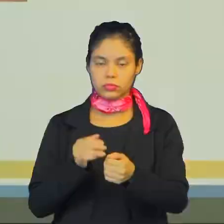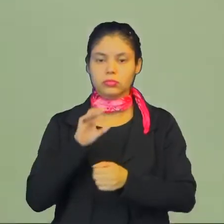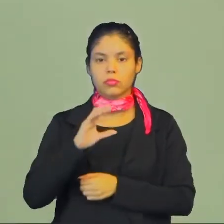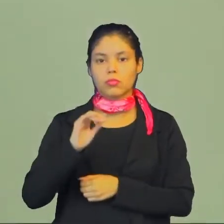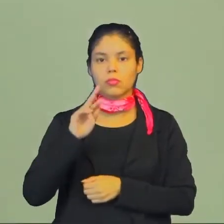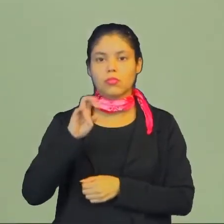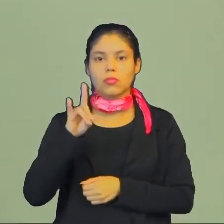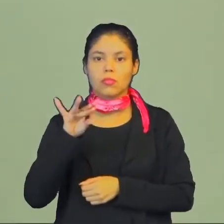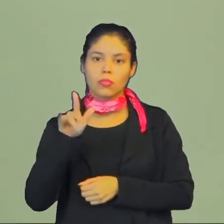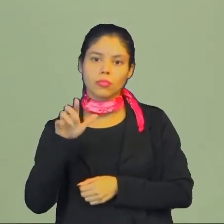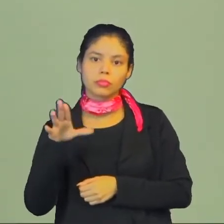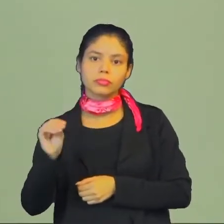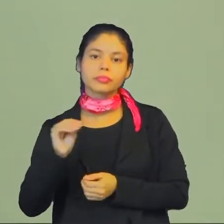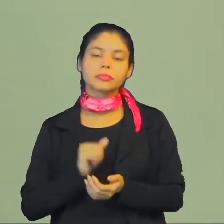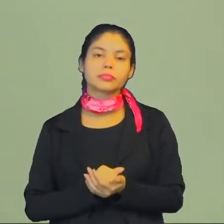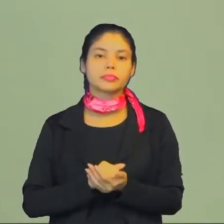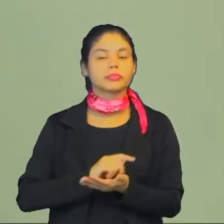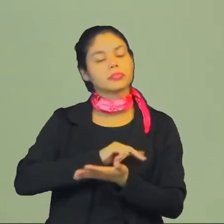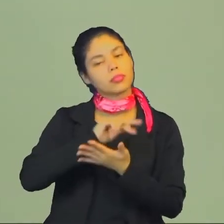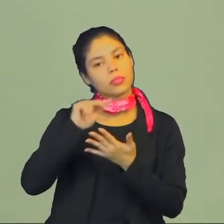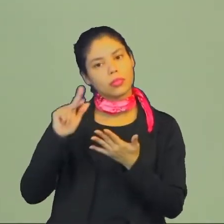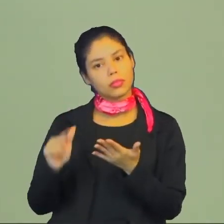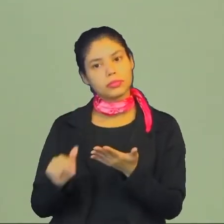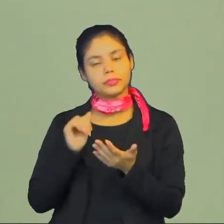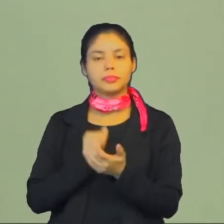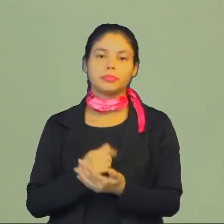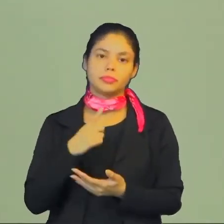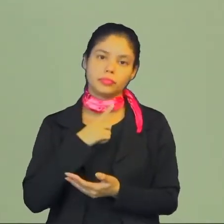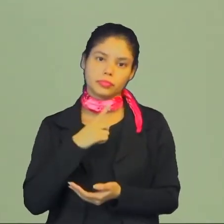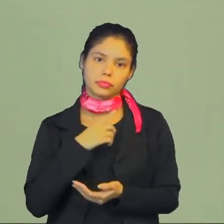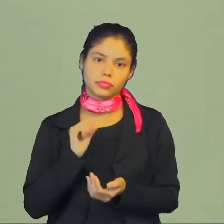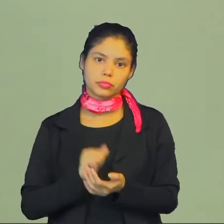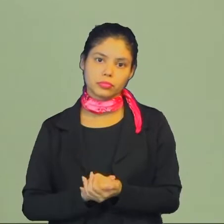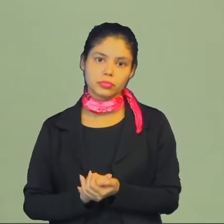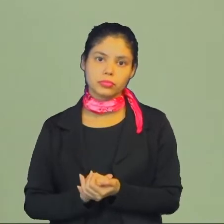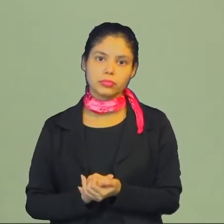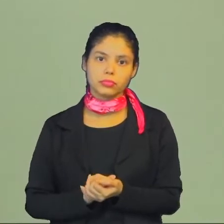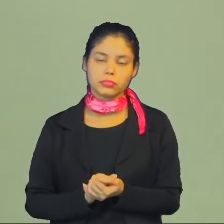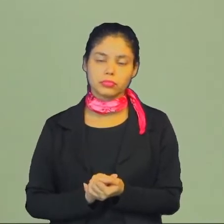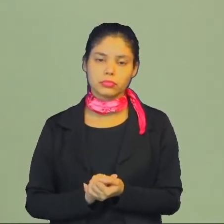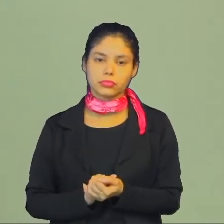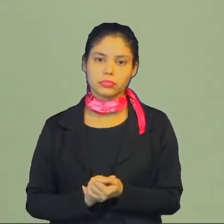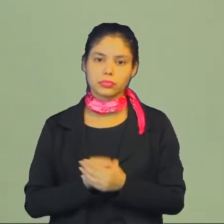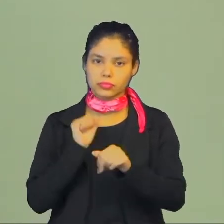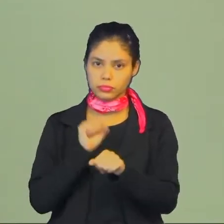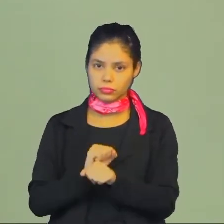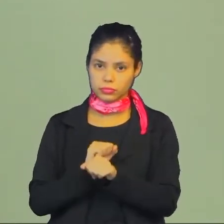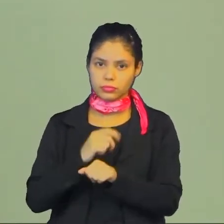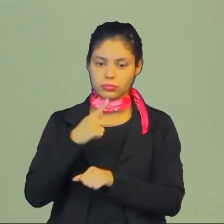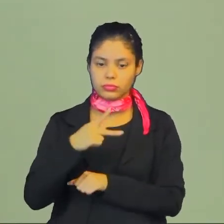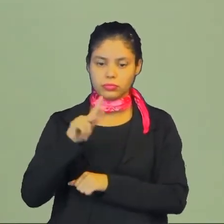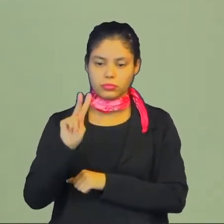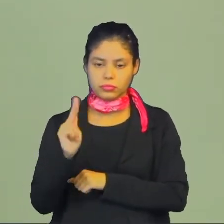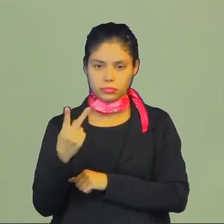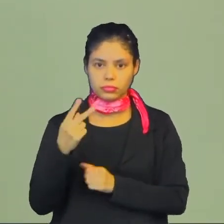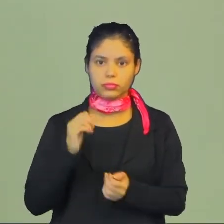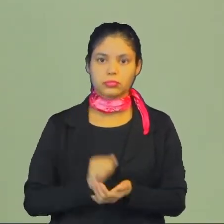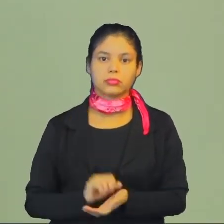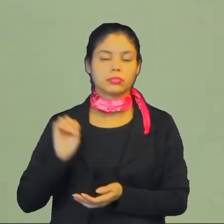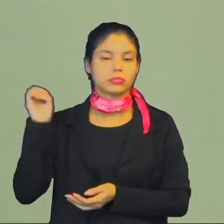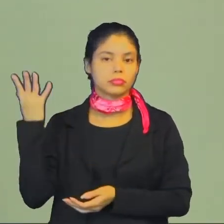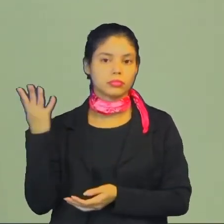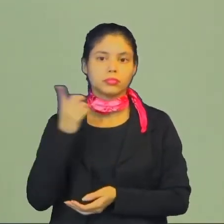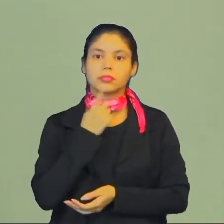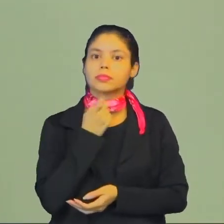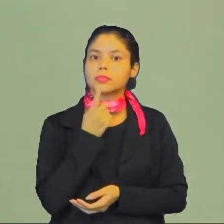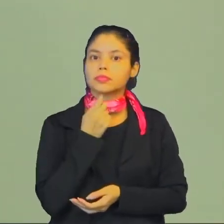do sangue. Então, entre as diversas funções, nós temos aí uma questão também de estabilizar o pH. Nesse caso,